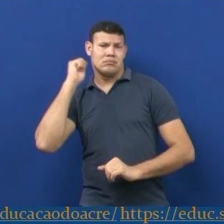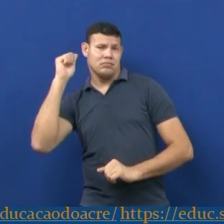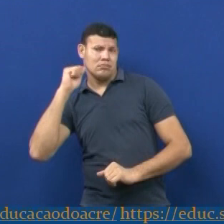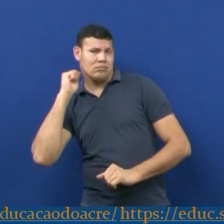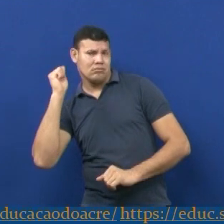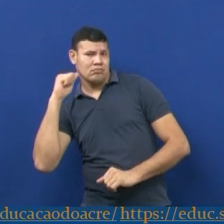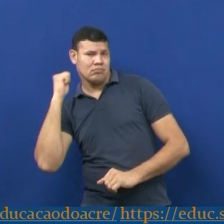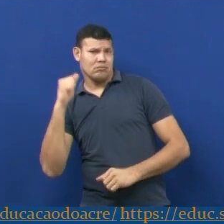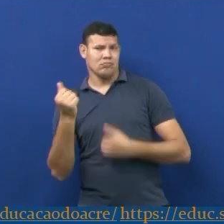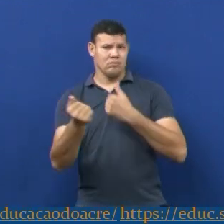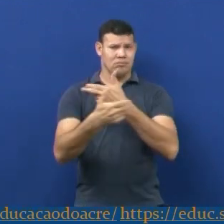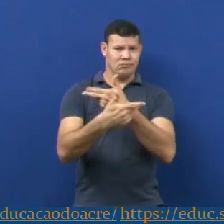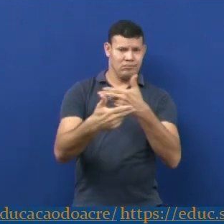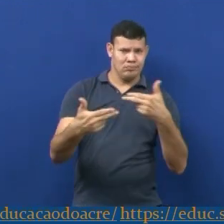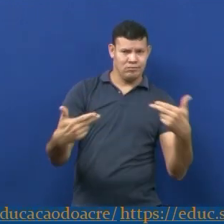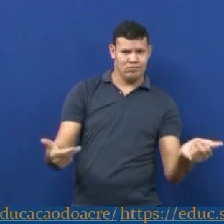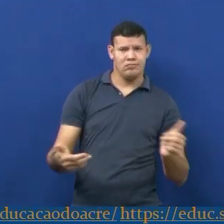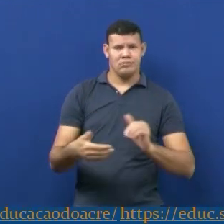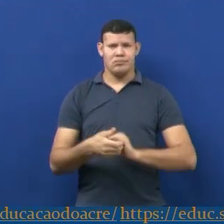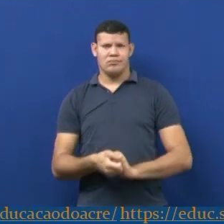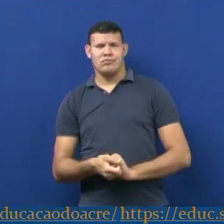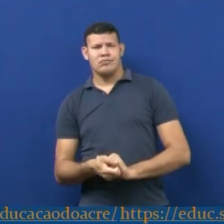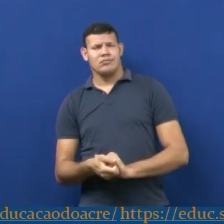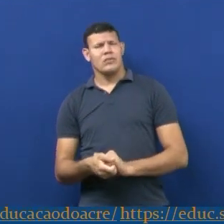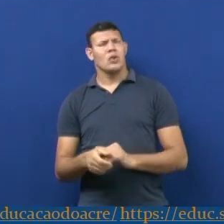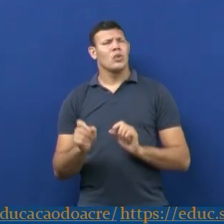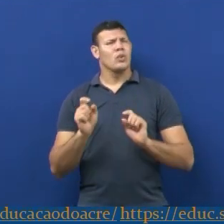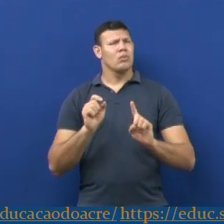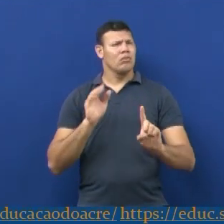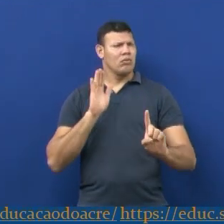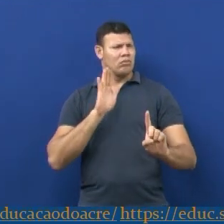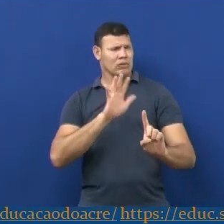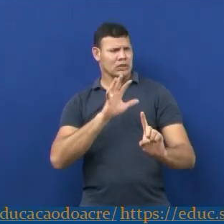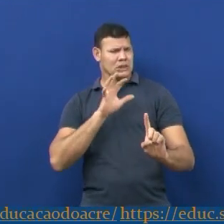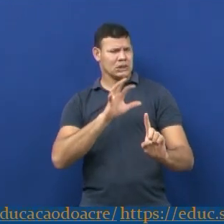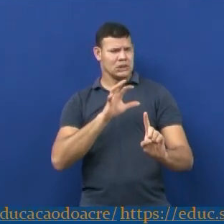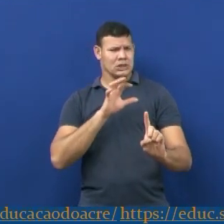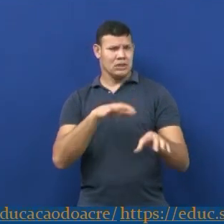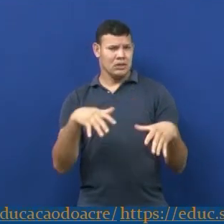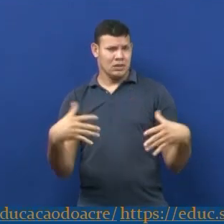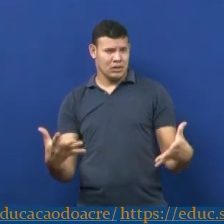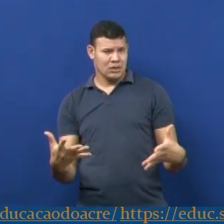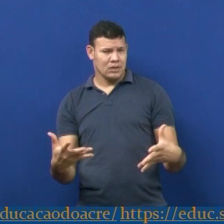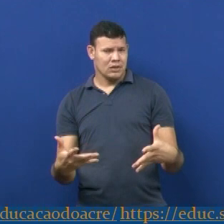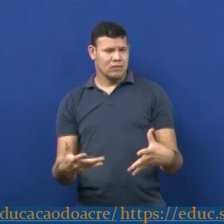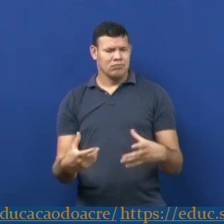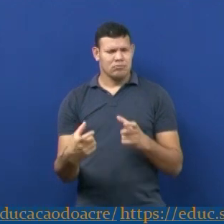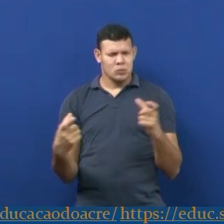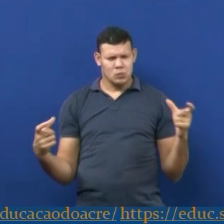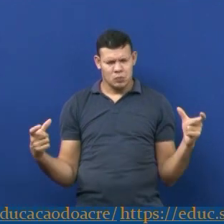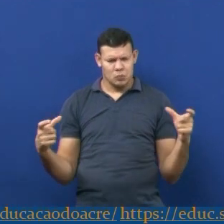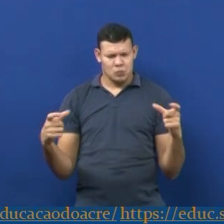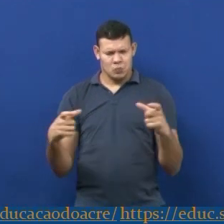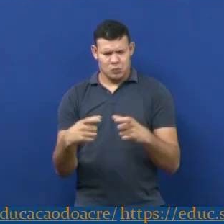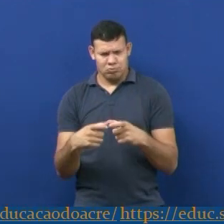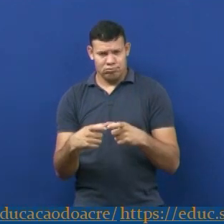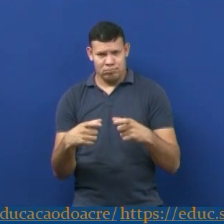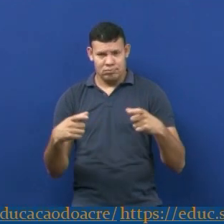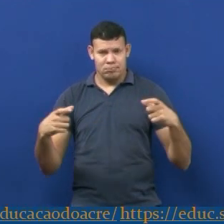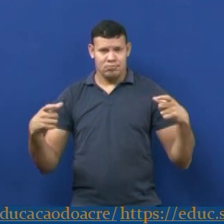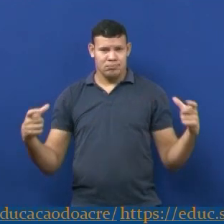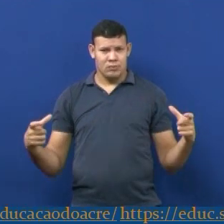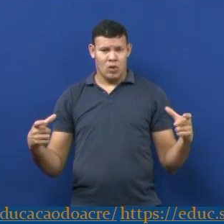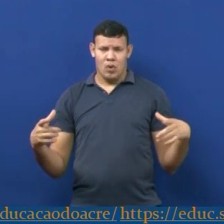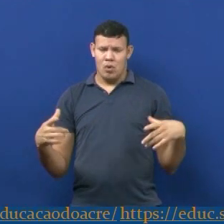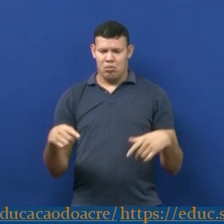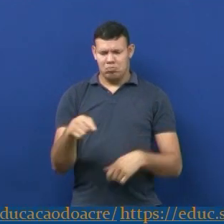ator e os objetos. Pode enfatizar as expressões do ator. Pode limitar o espaço de representação a um círculo